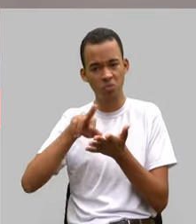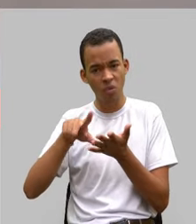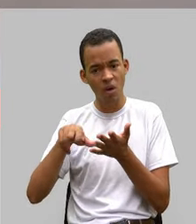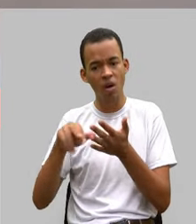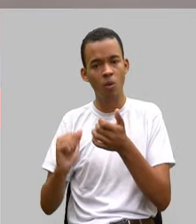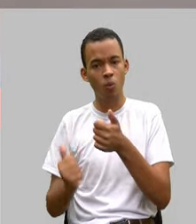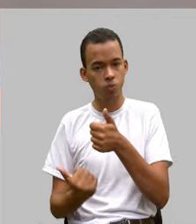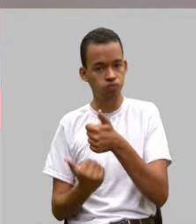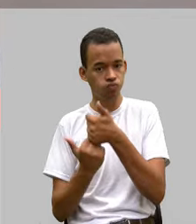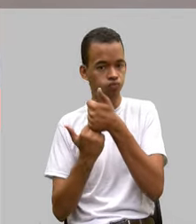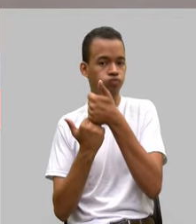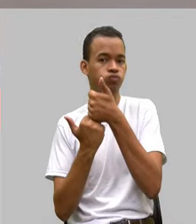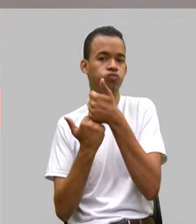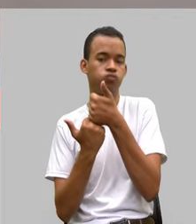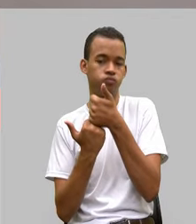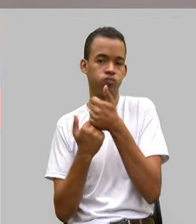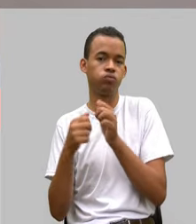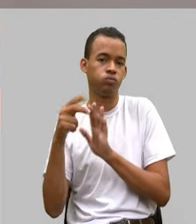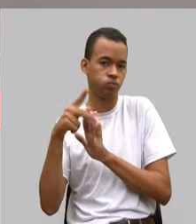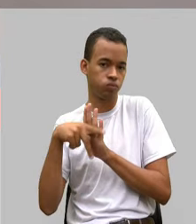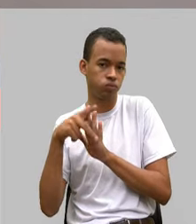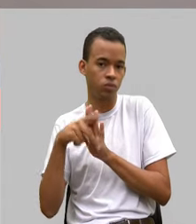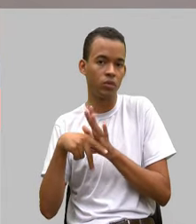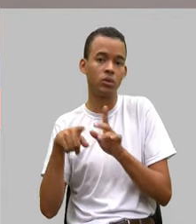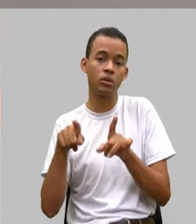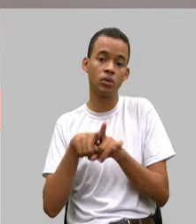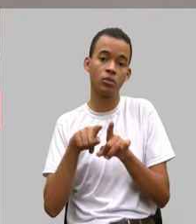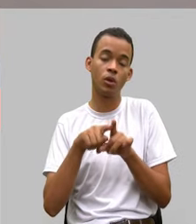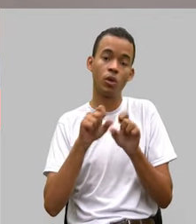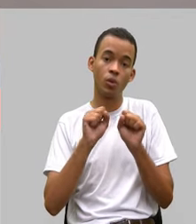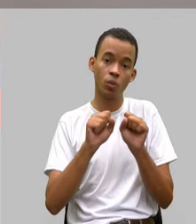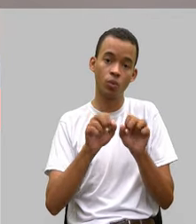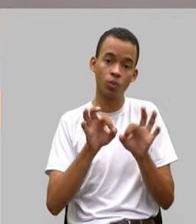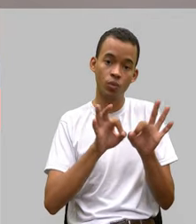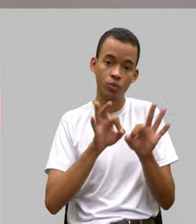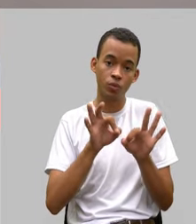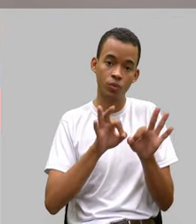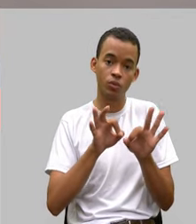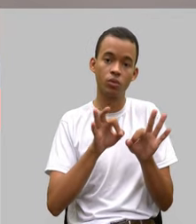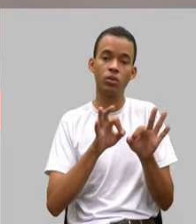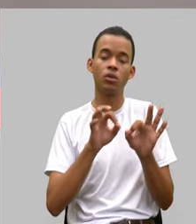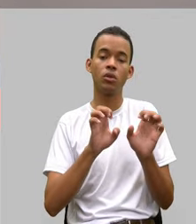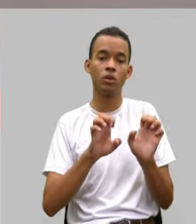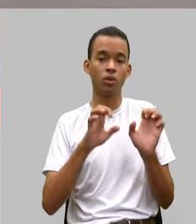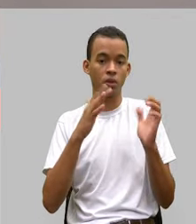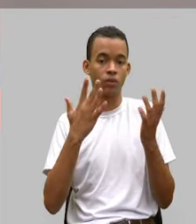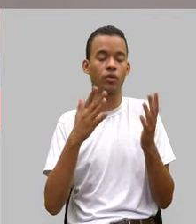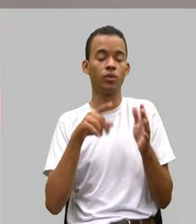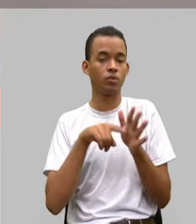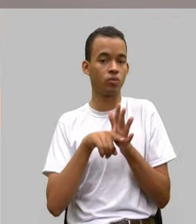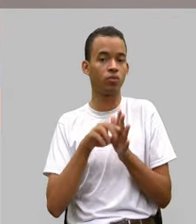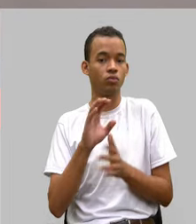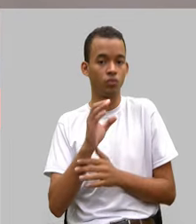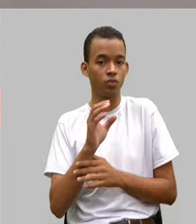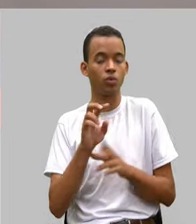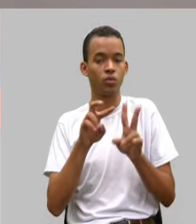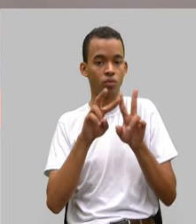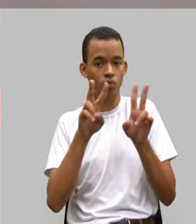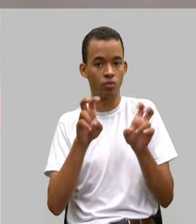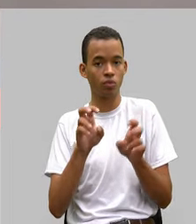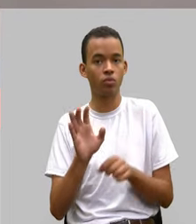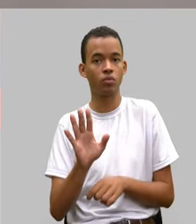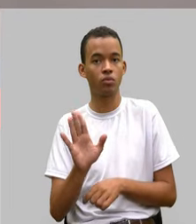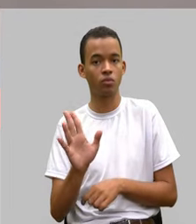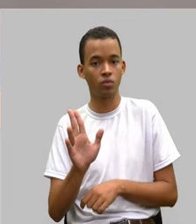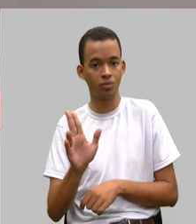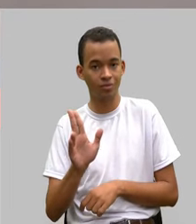ser realizados organizações de eventos científicos no tema sobre cannabis e como pequeno indicador passar para vocês que nos